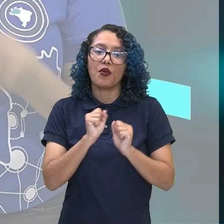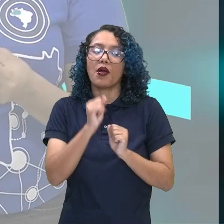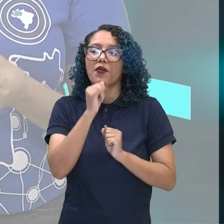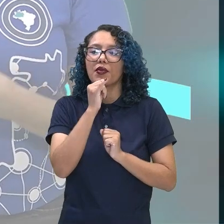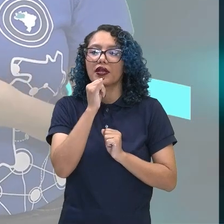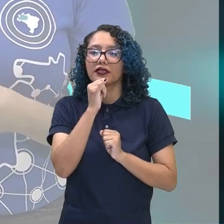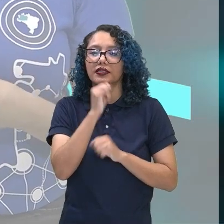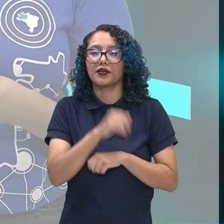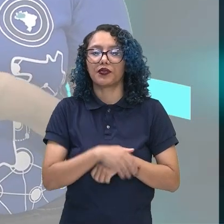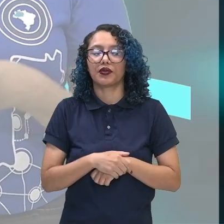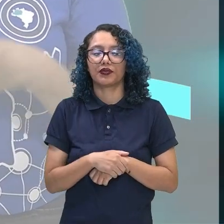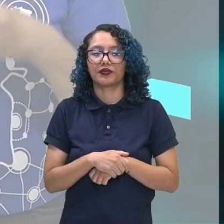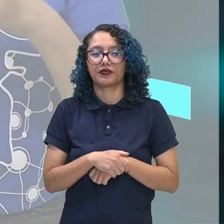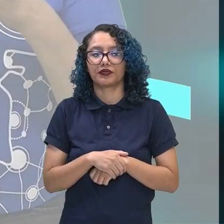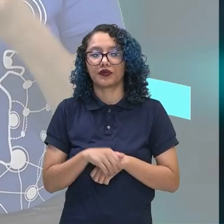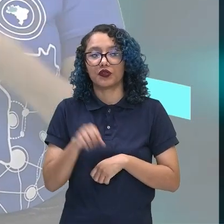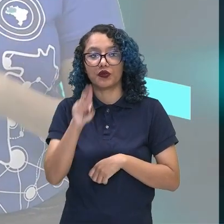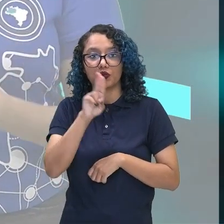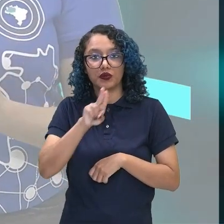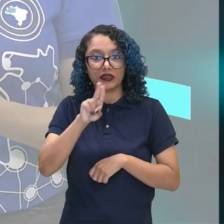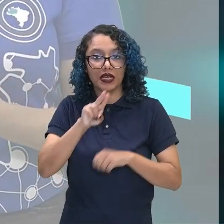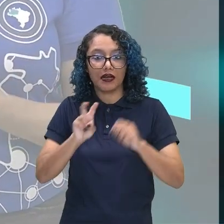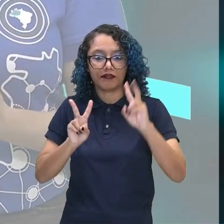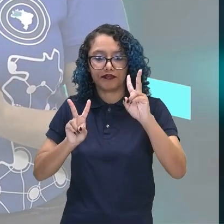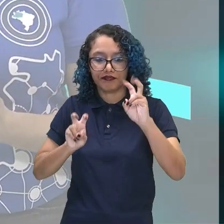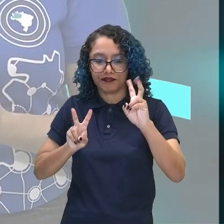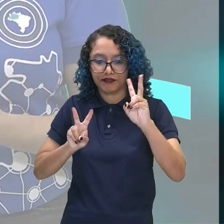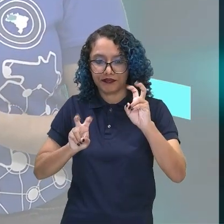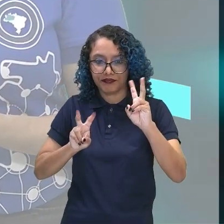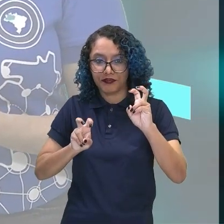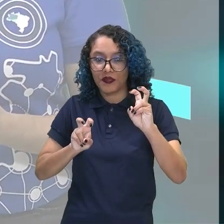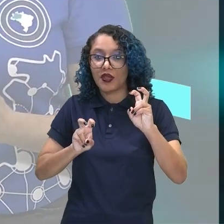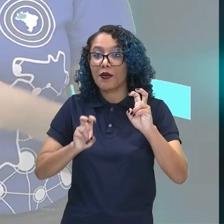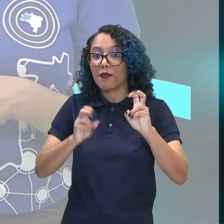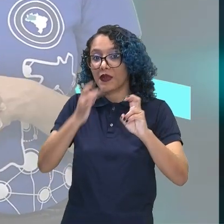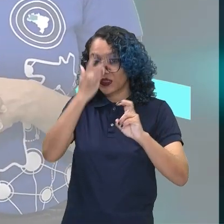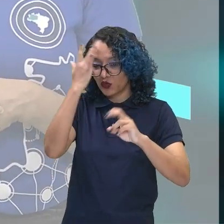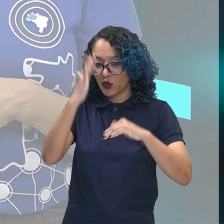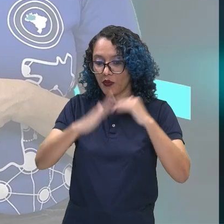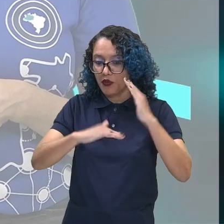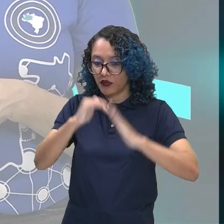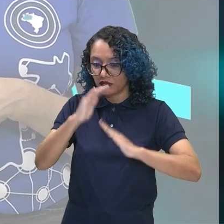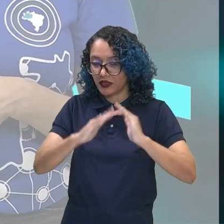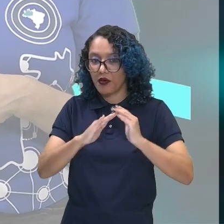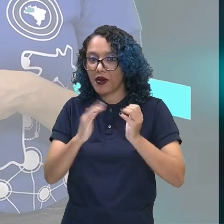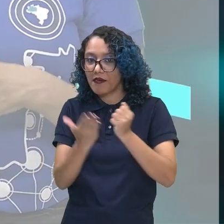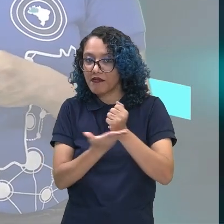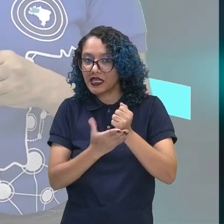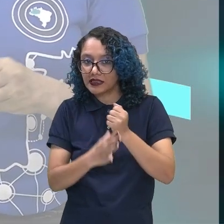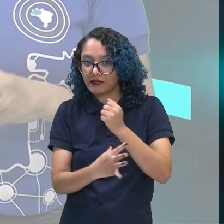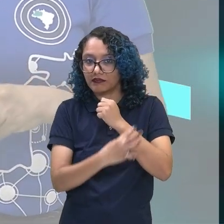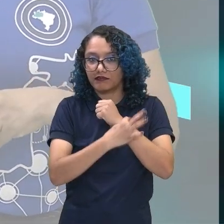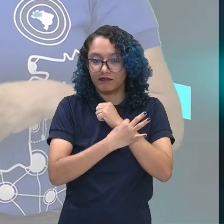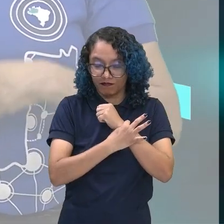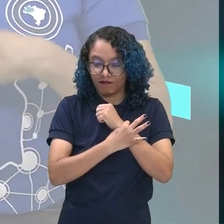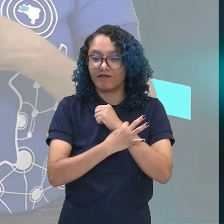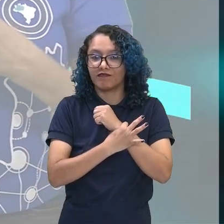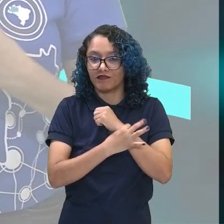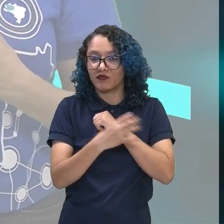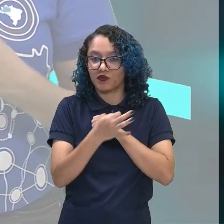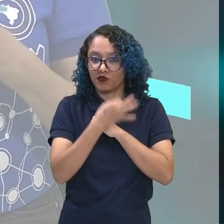utilizar falas, né, de especialista para fundamentar aquilo que está sendo dito. Ele